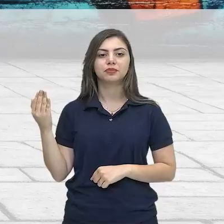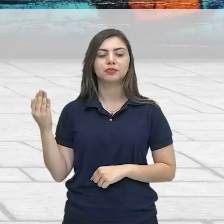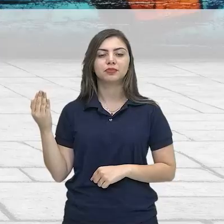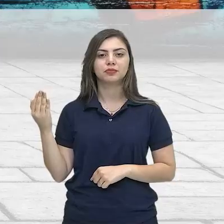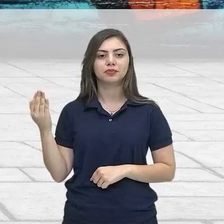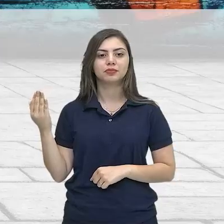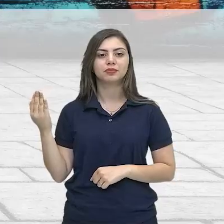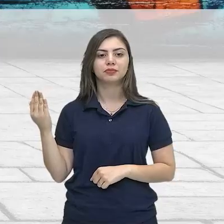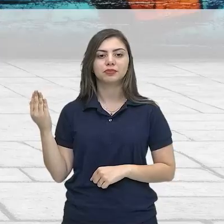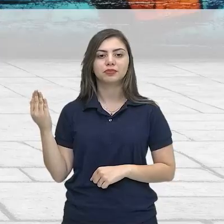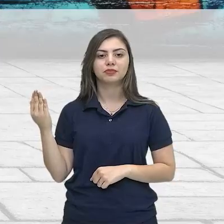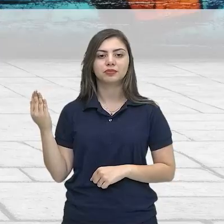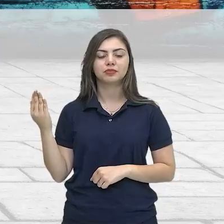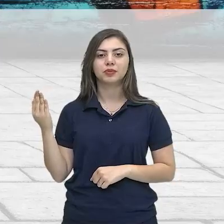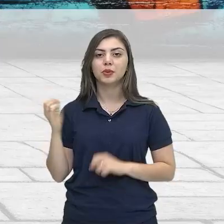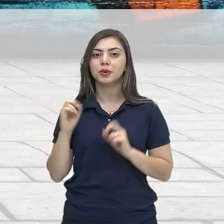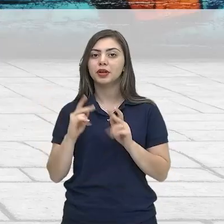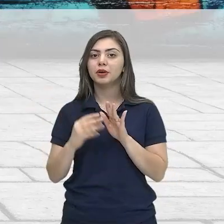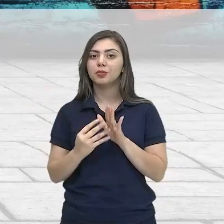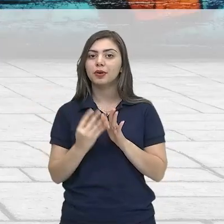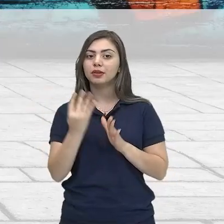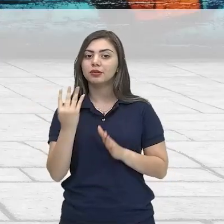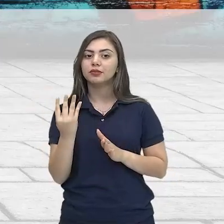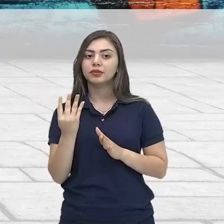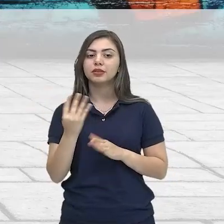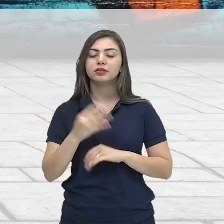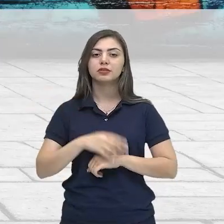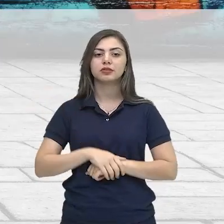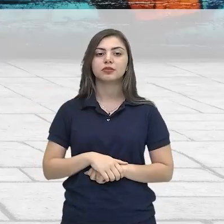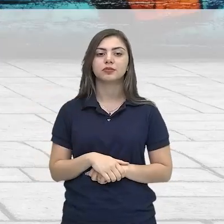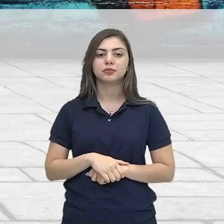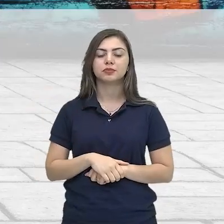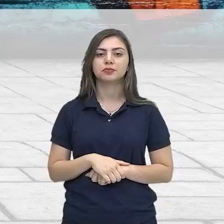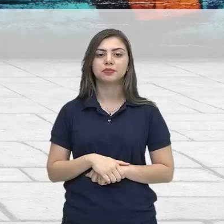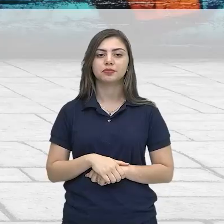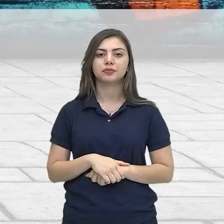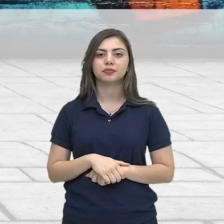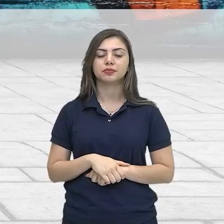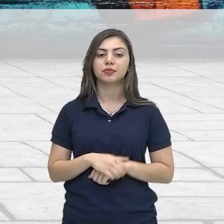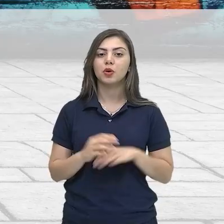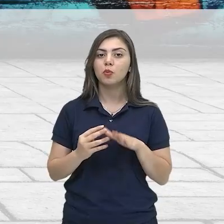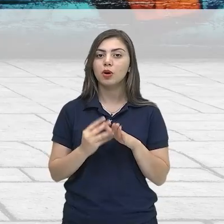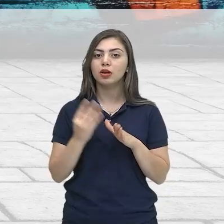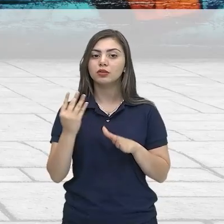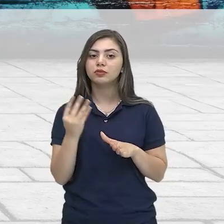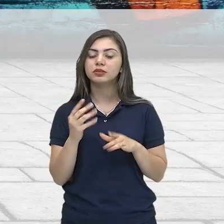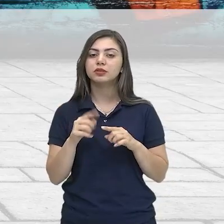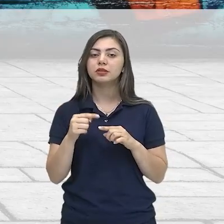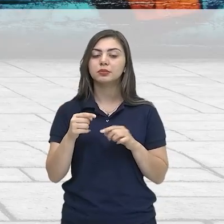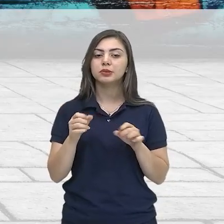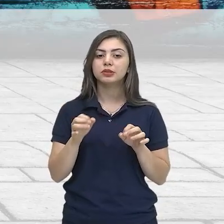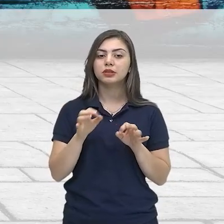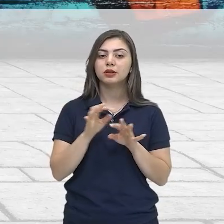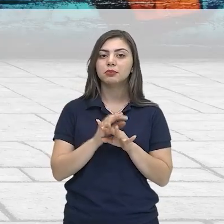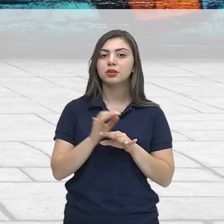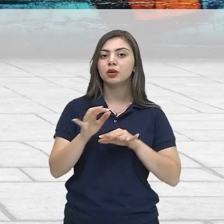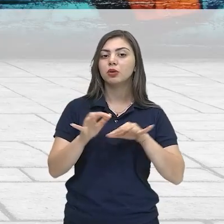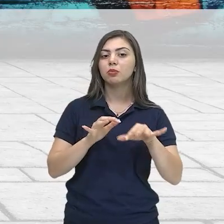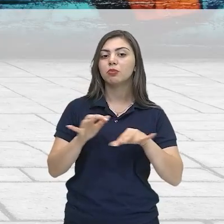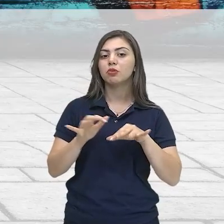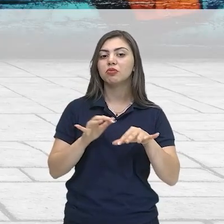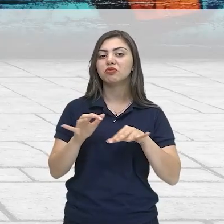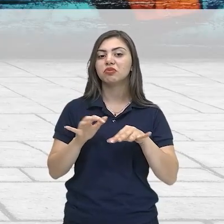4 vezes, tá bom? Faço 4 vezes e termino no stencil, que é uma posição, ou a gente